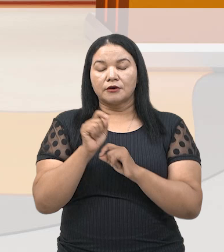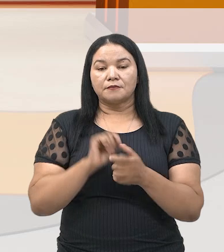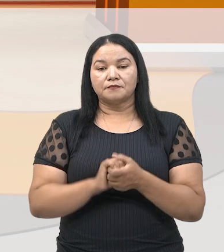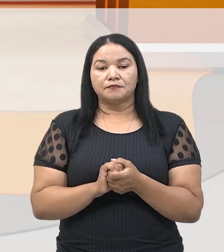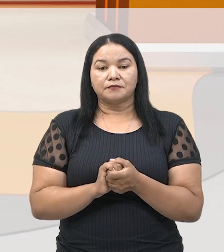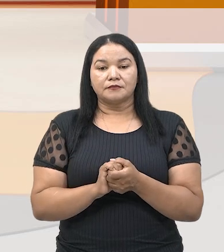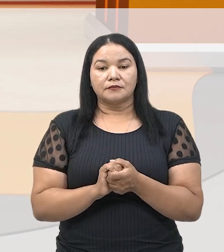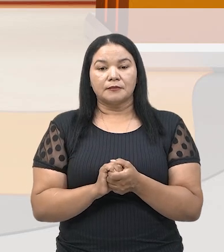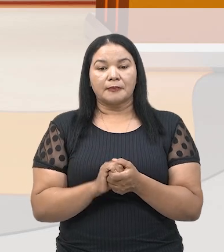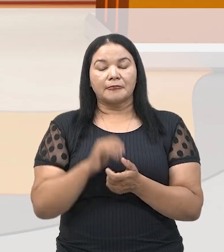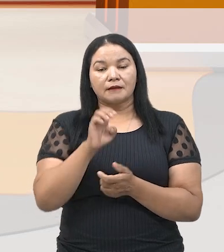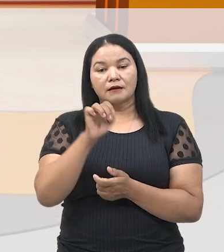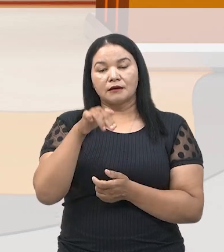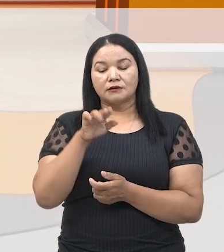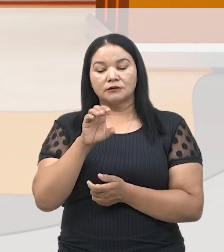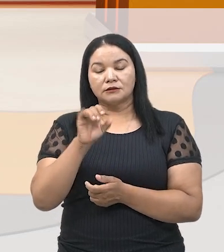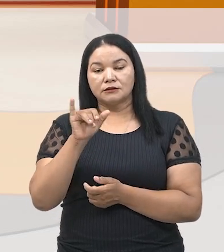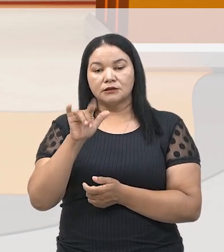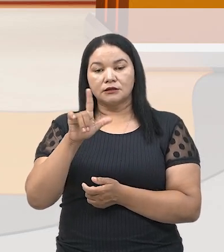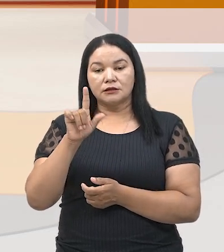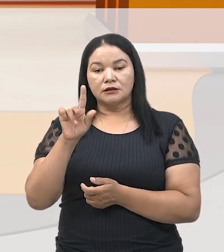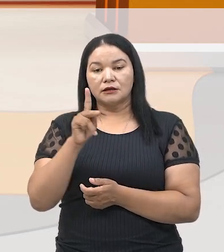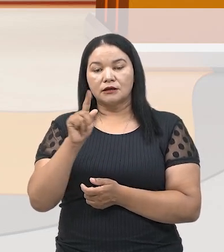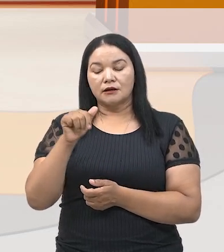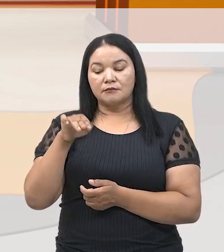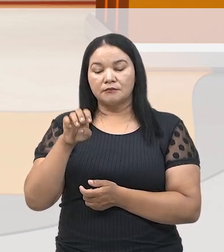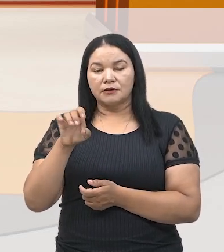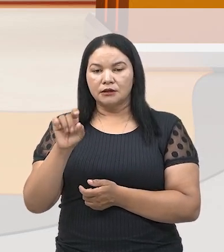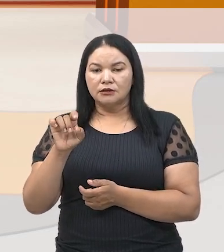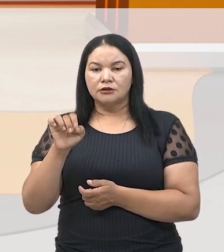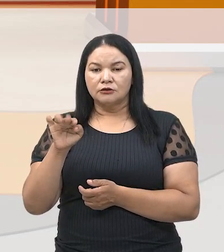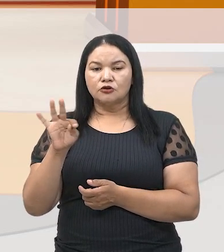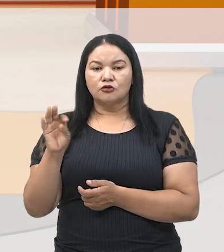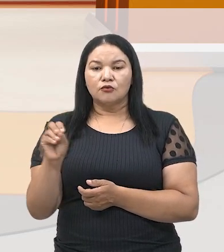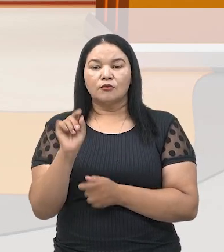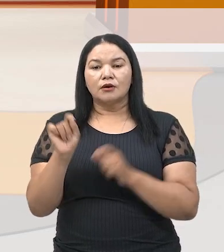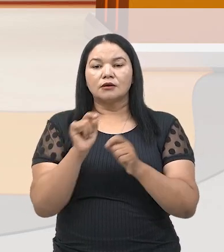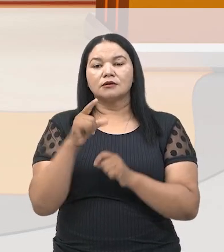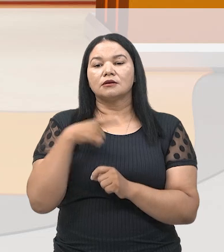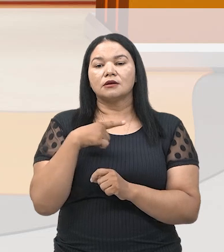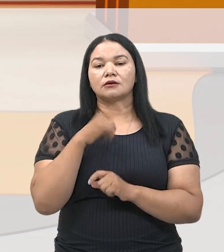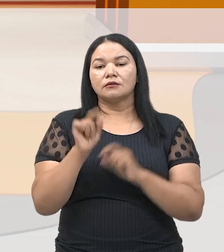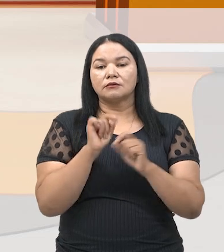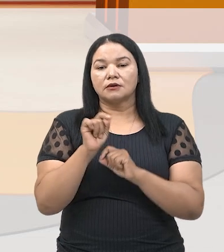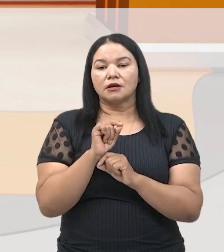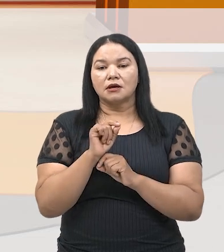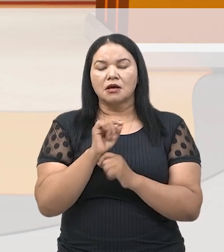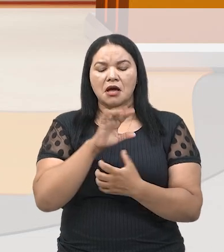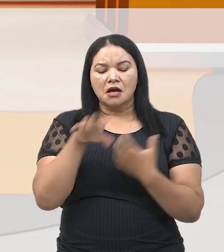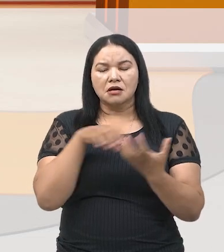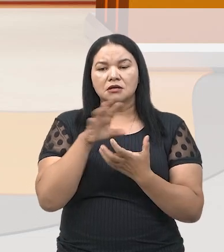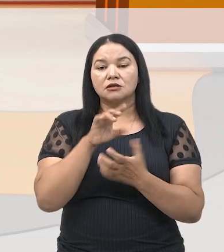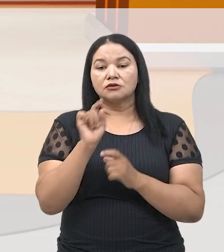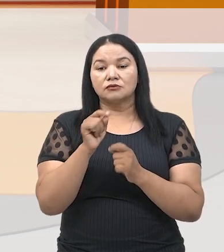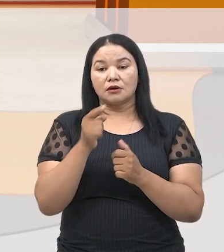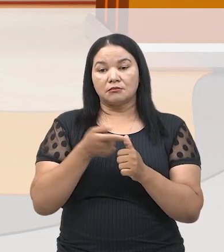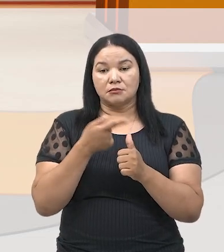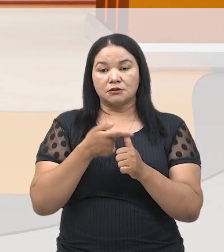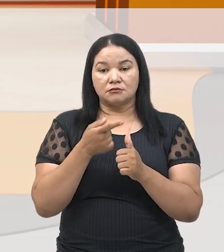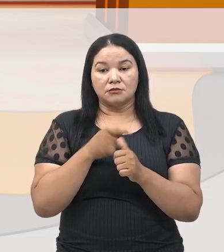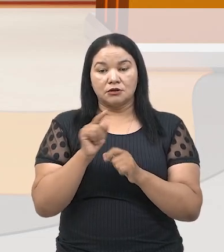essa política ela vai sofrer uma crise, certo? Vamos lá. Crise do encilhamento. É a primeira crise